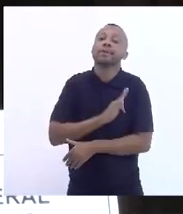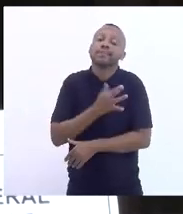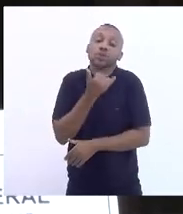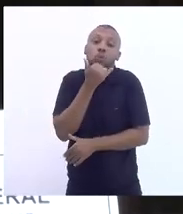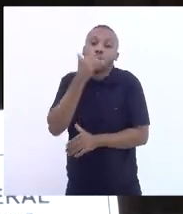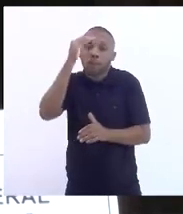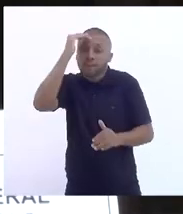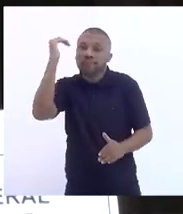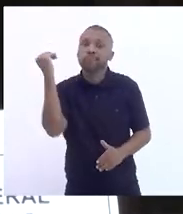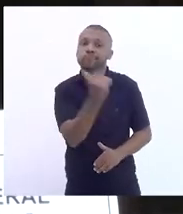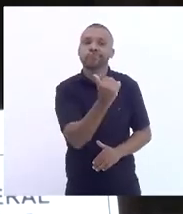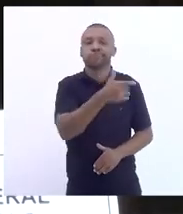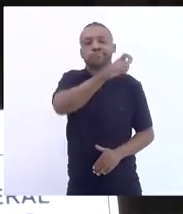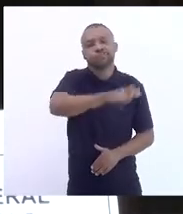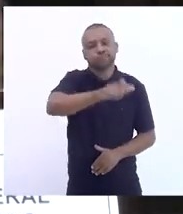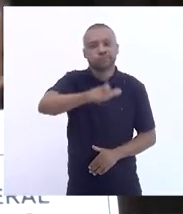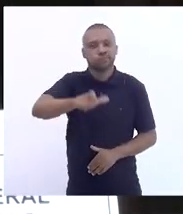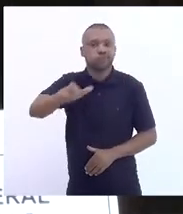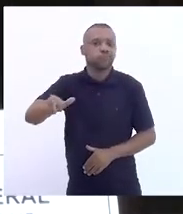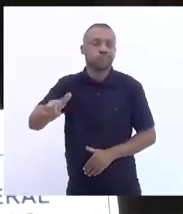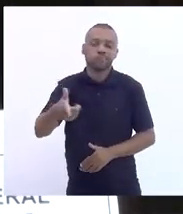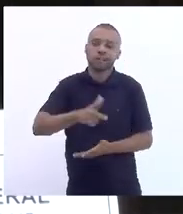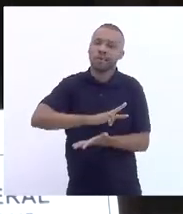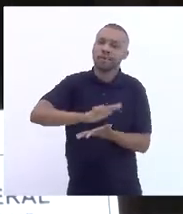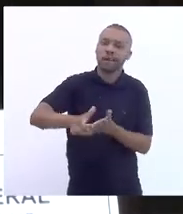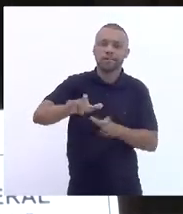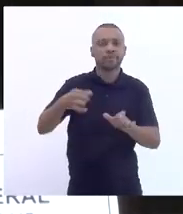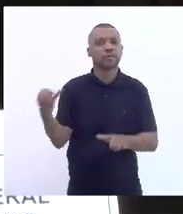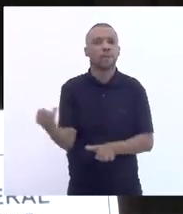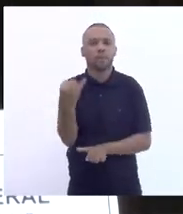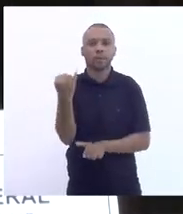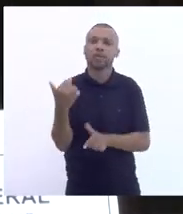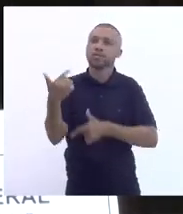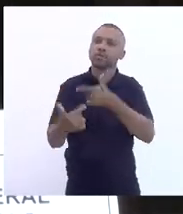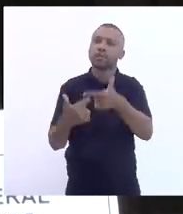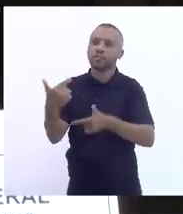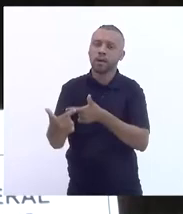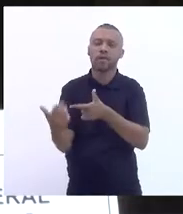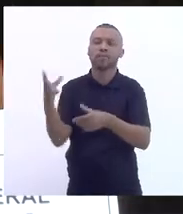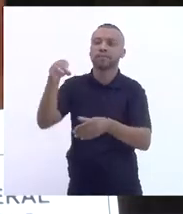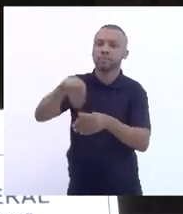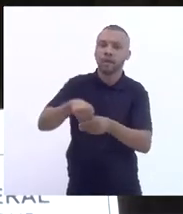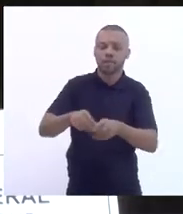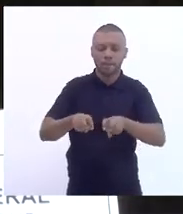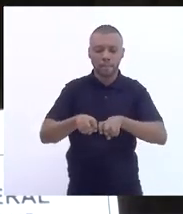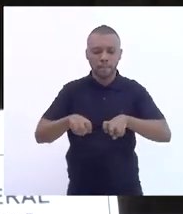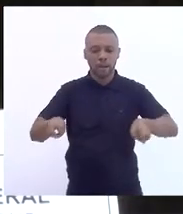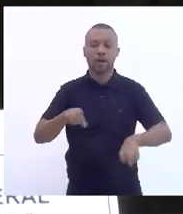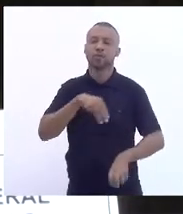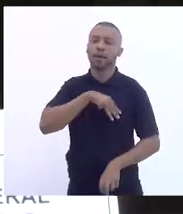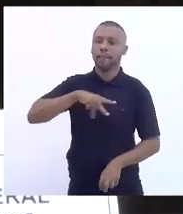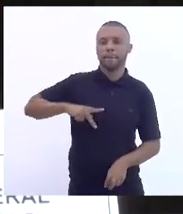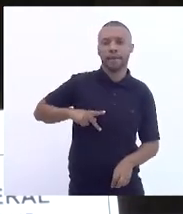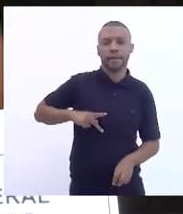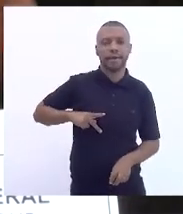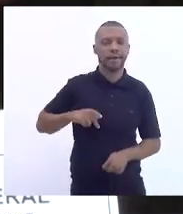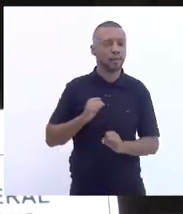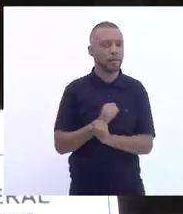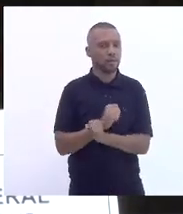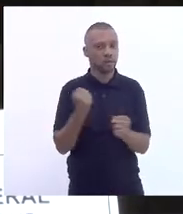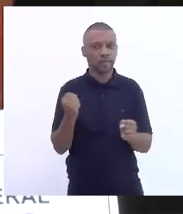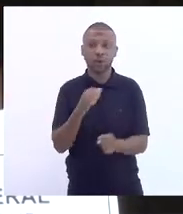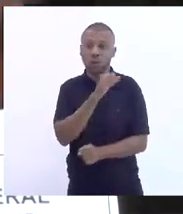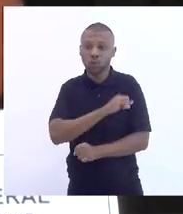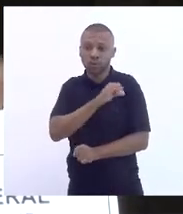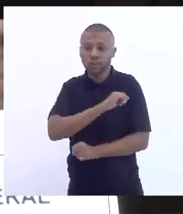todo respeito aos companheiros muitos deles valiosos que estão ocupando escolher do Ministério Público não é possível que o Rio de Janeiro